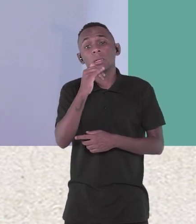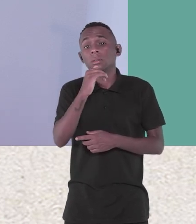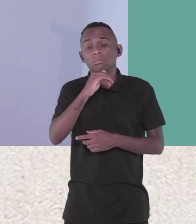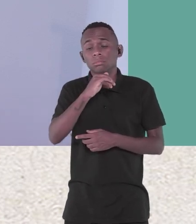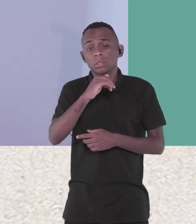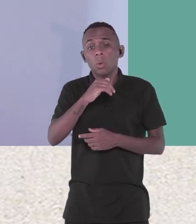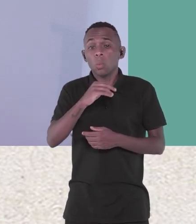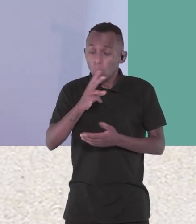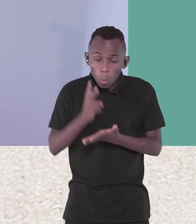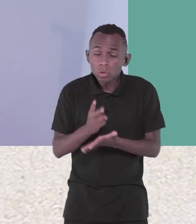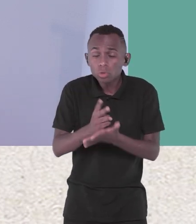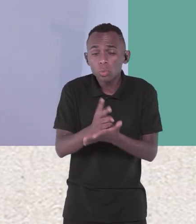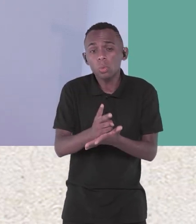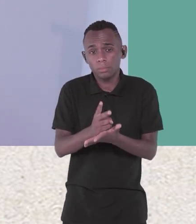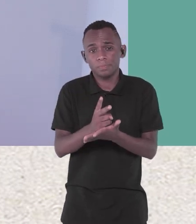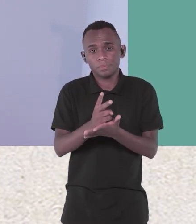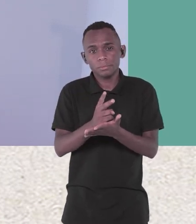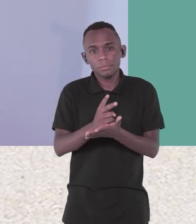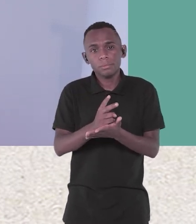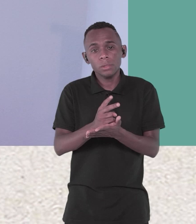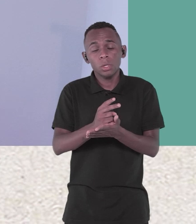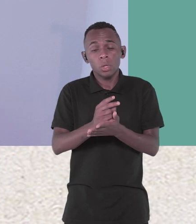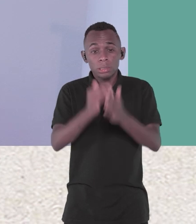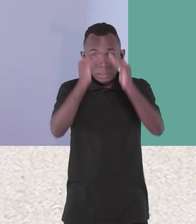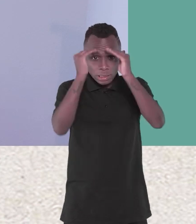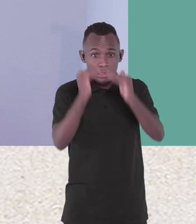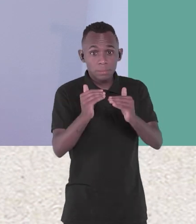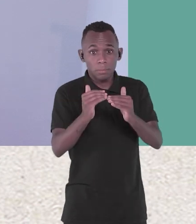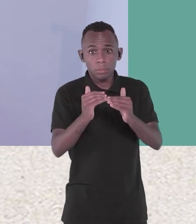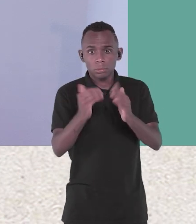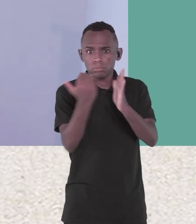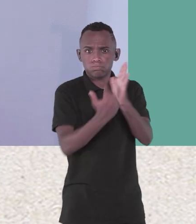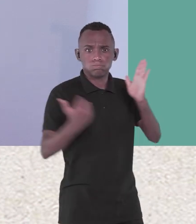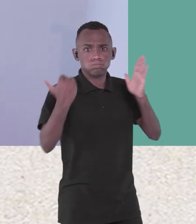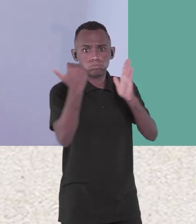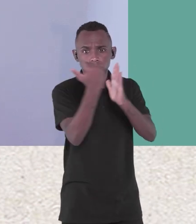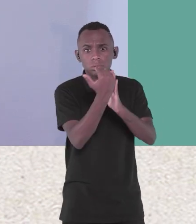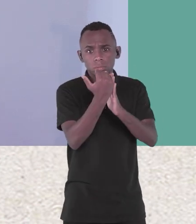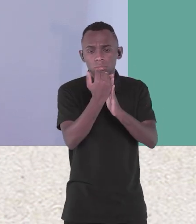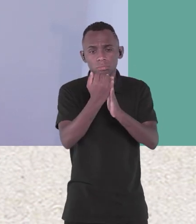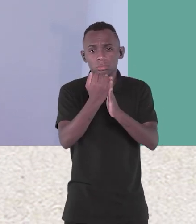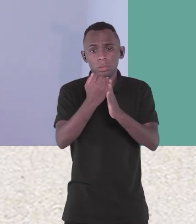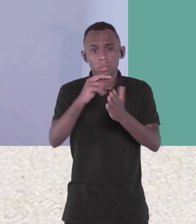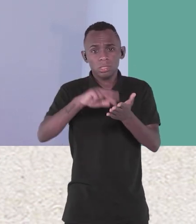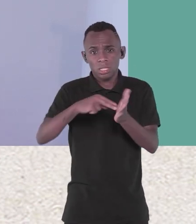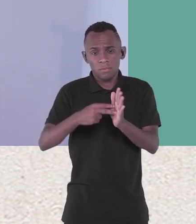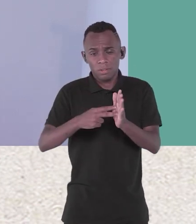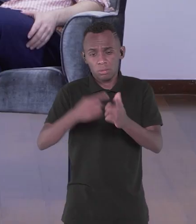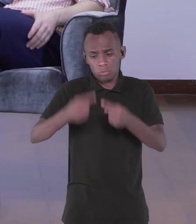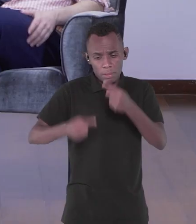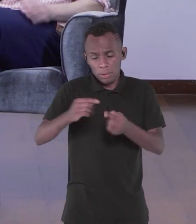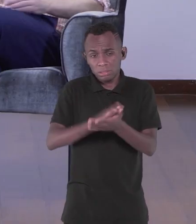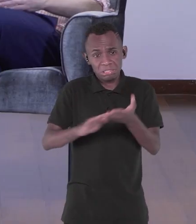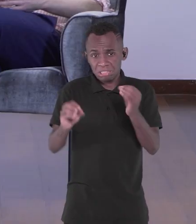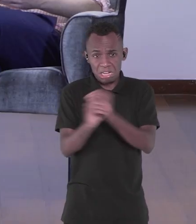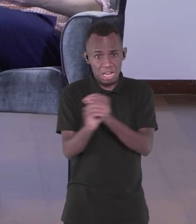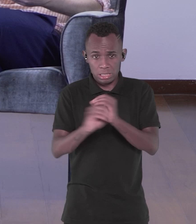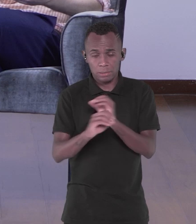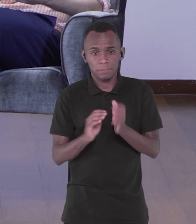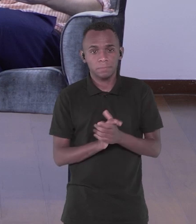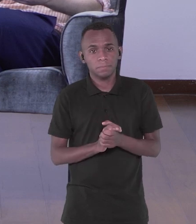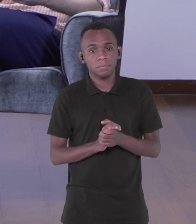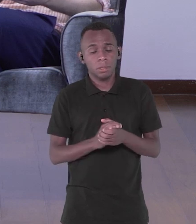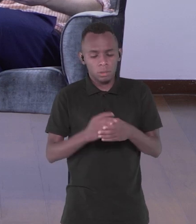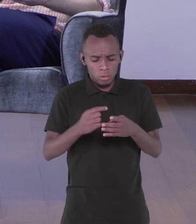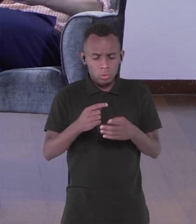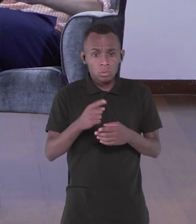diversidade, talvez num ponto tão elevado que ela não é mais um debate. Mas os seus 4